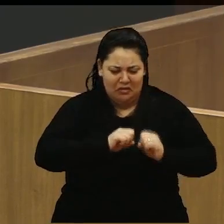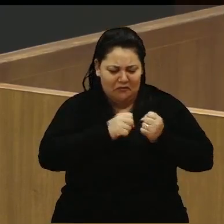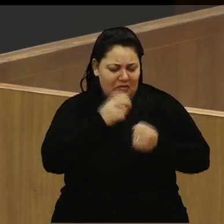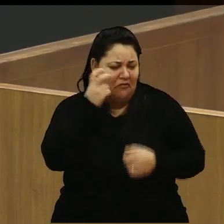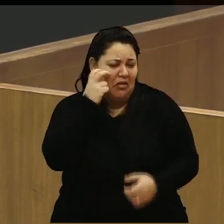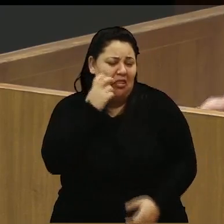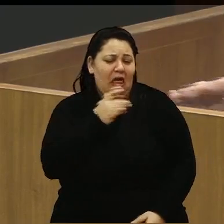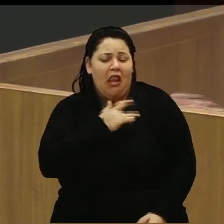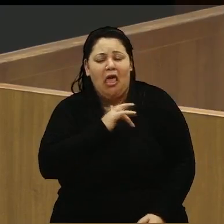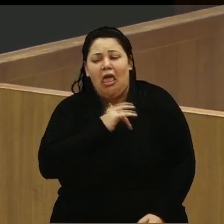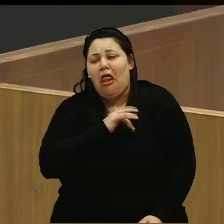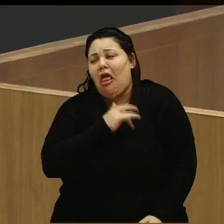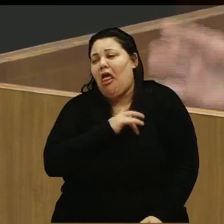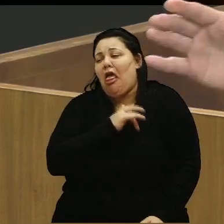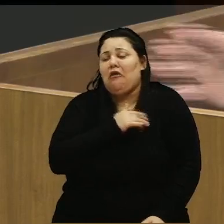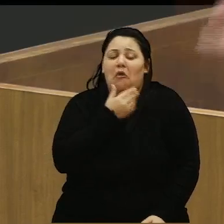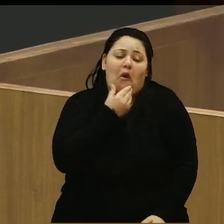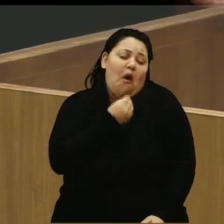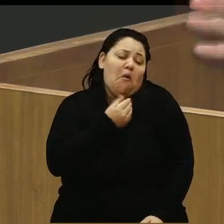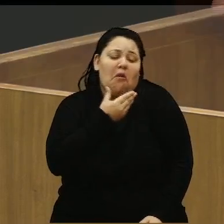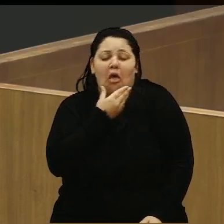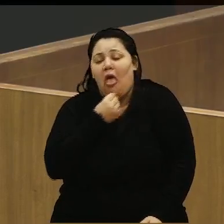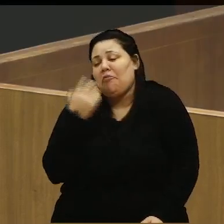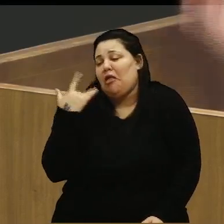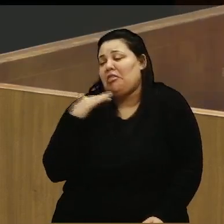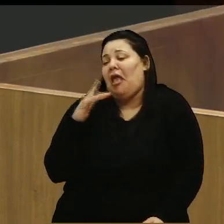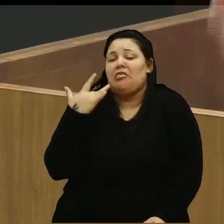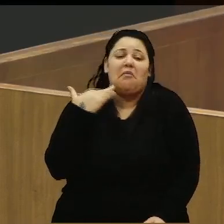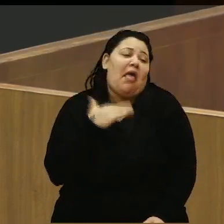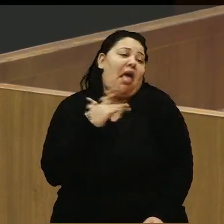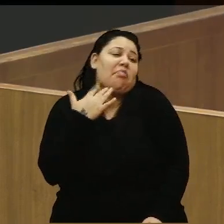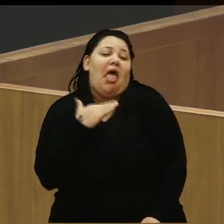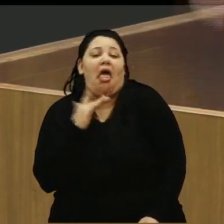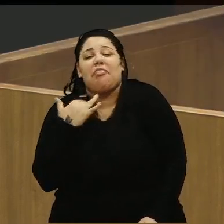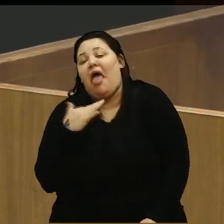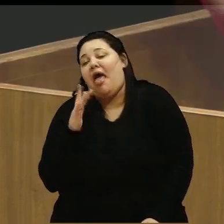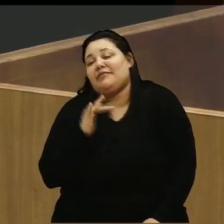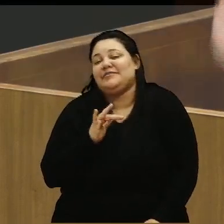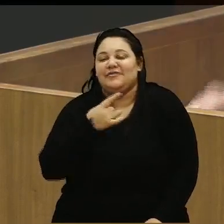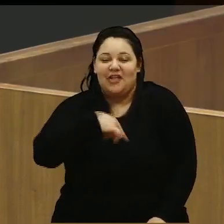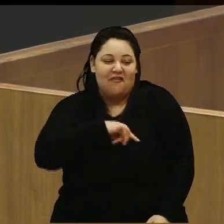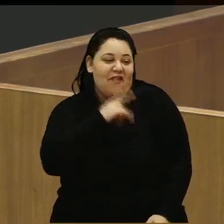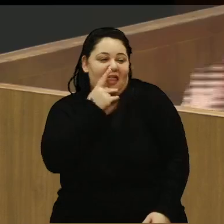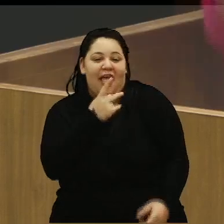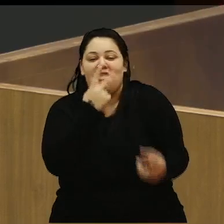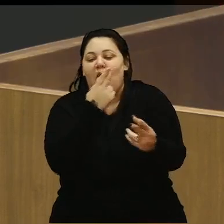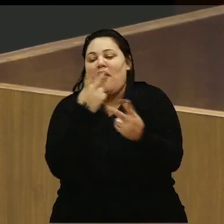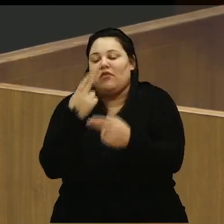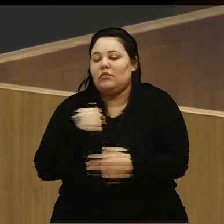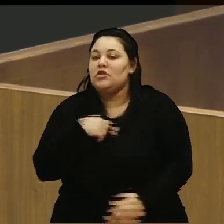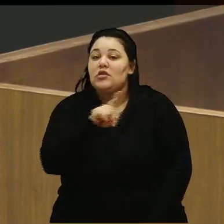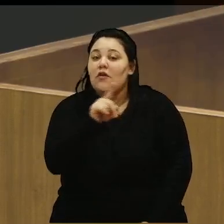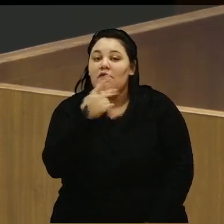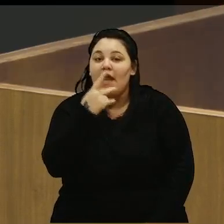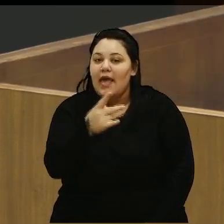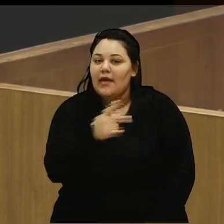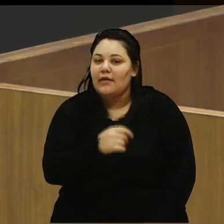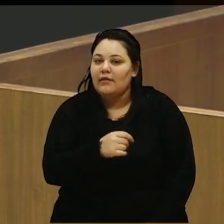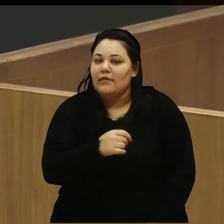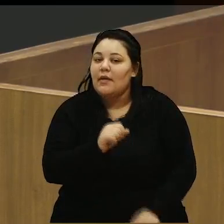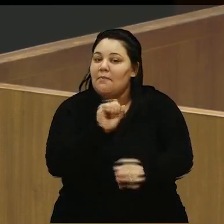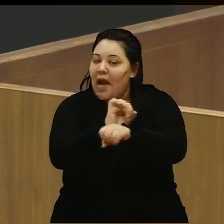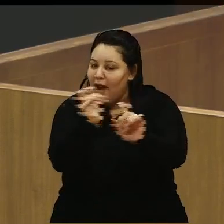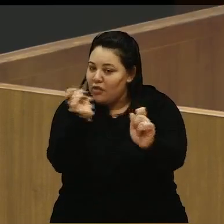coitadinho, dos homens, eu sei o quê, porque a Andressa está falando que todos nós somos iguais. Eu não falei isso. Parem de distorcer as